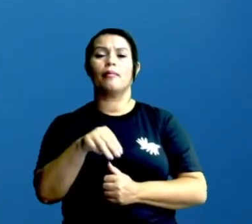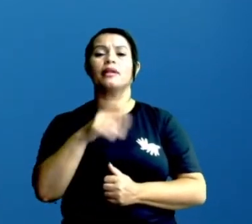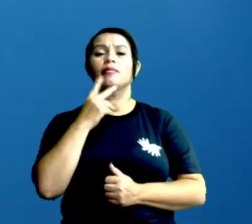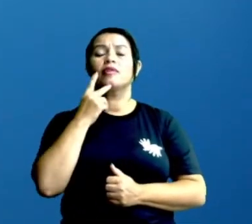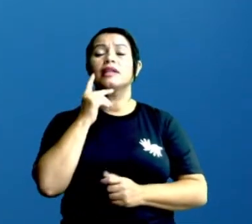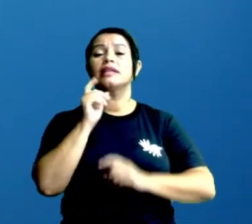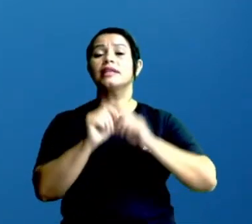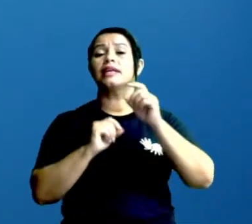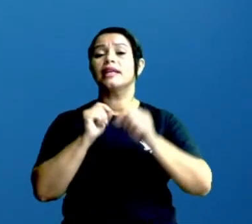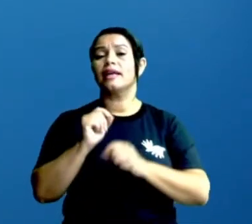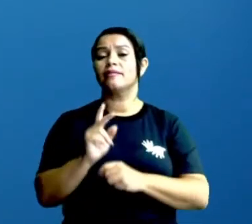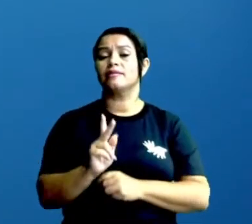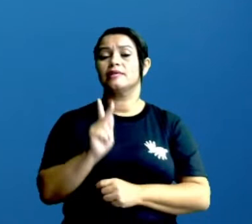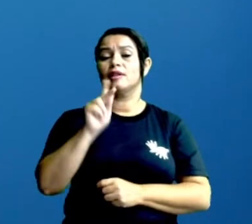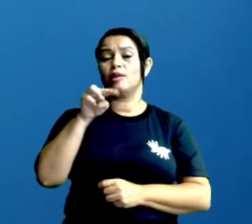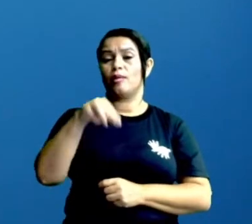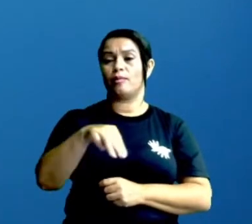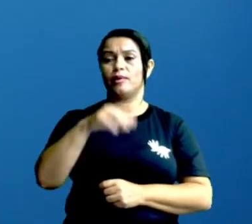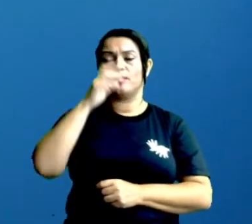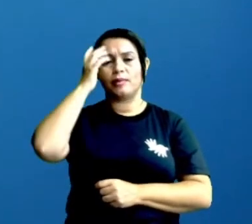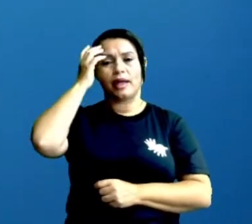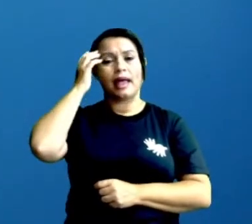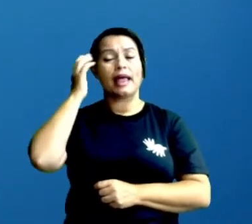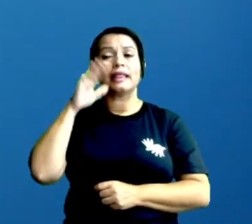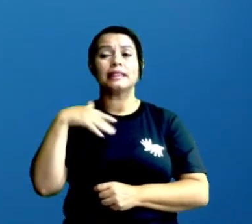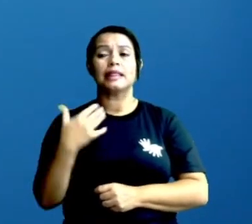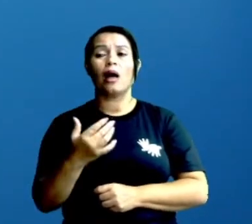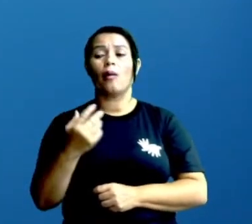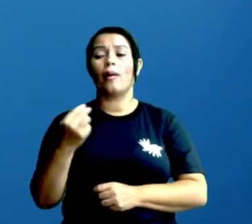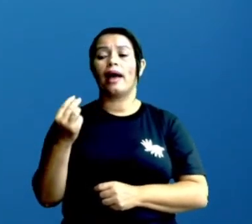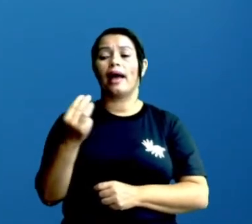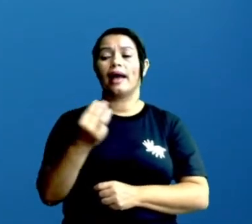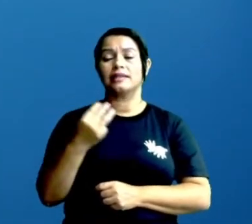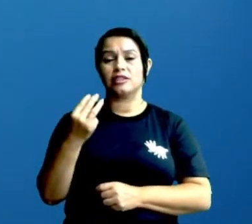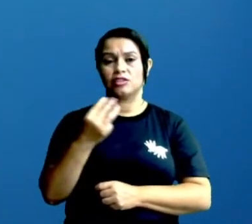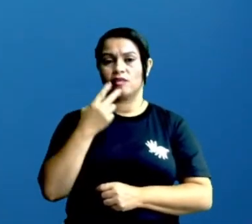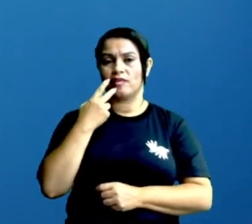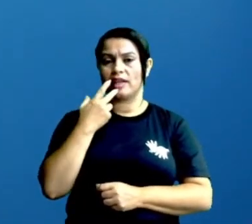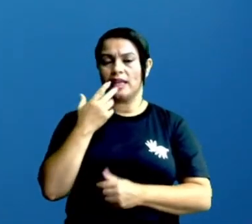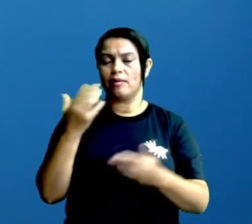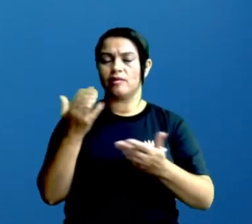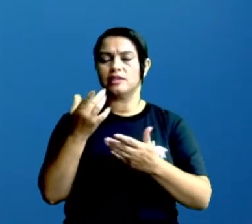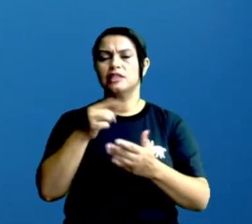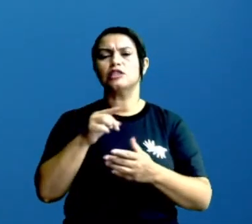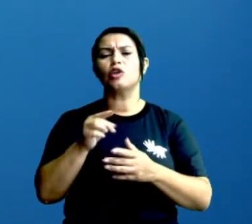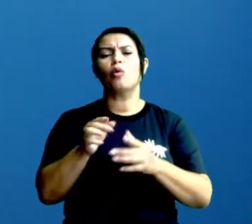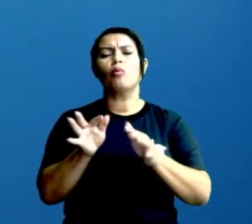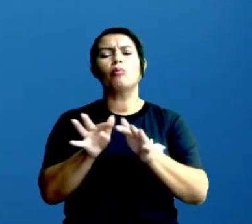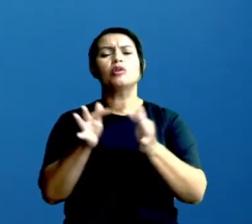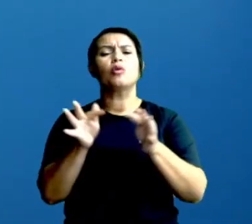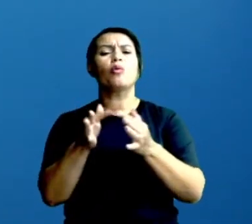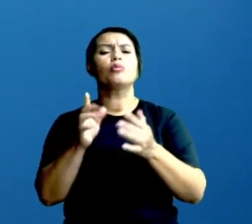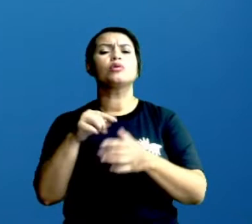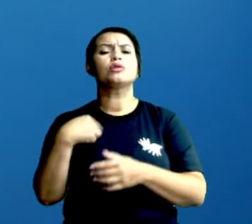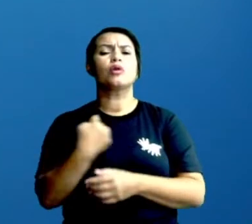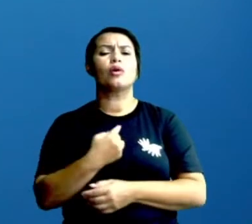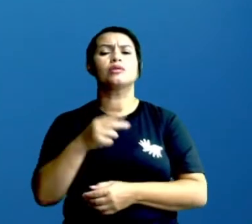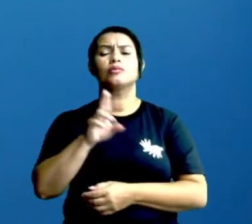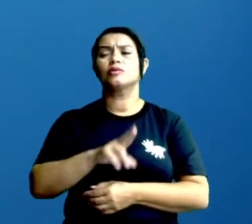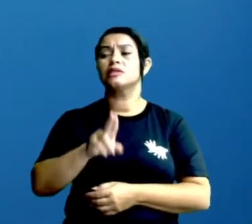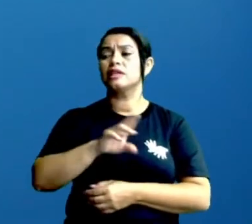falando de quilômetros, tá? Então, essas três que eu citei para vocês aqui são as mais comuns, que são usadas no nosso dia a